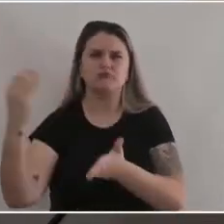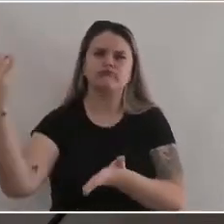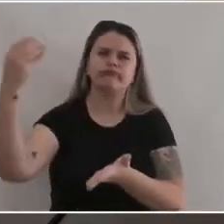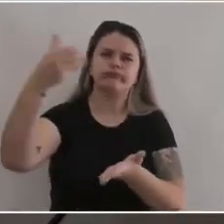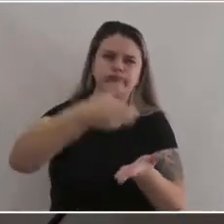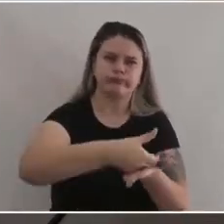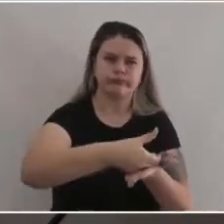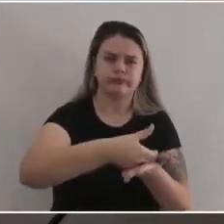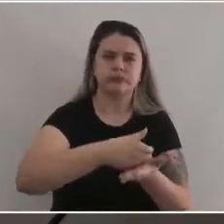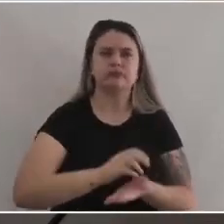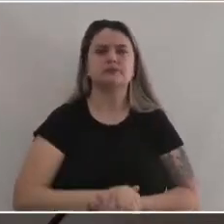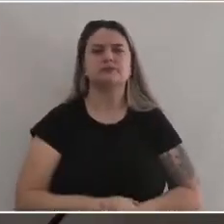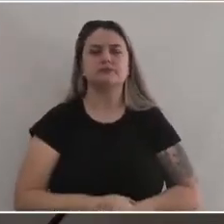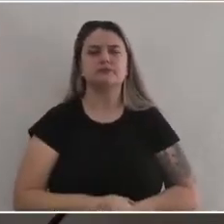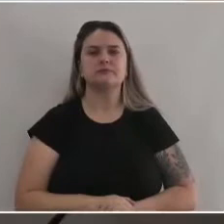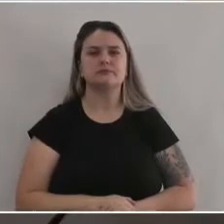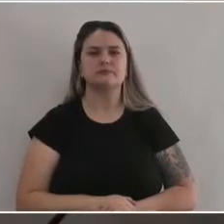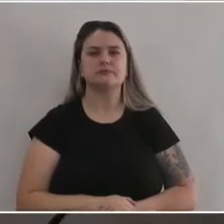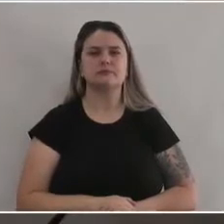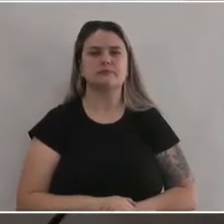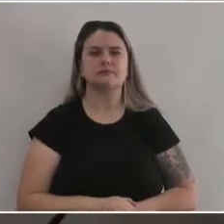o IPVA, que é do Estado.